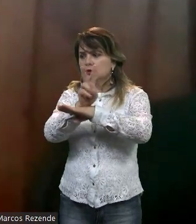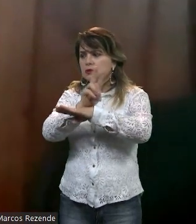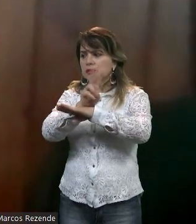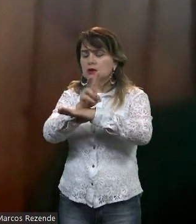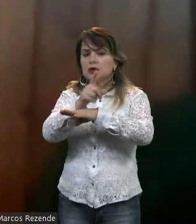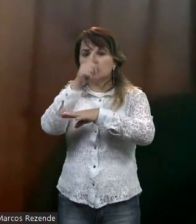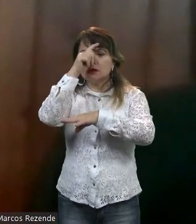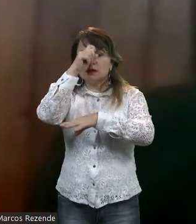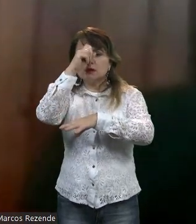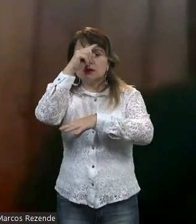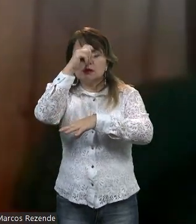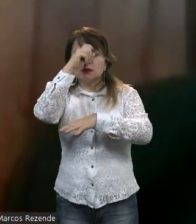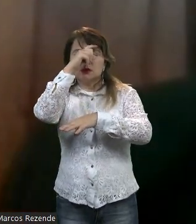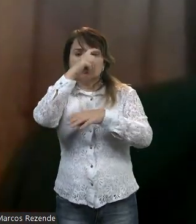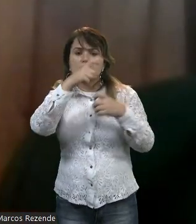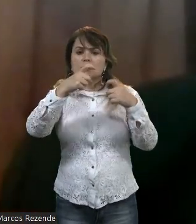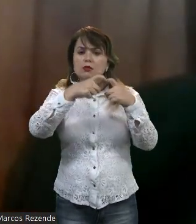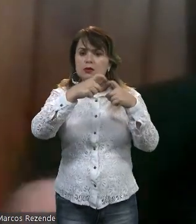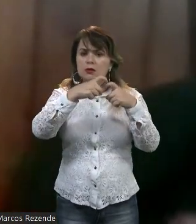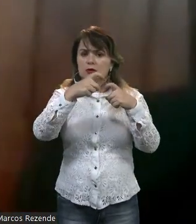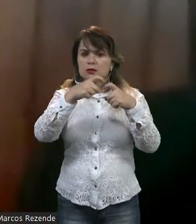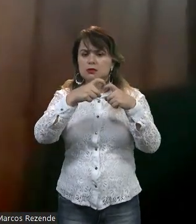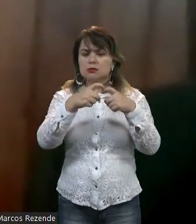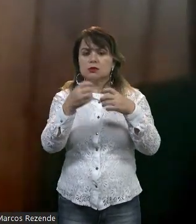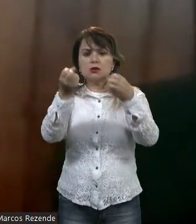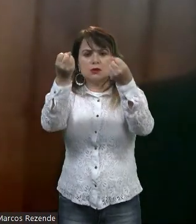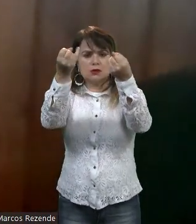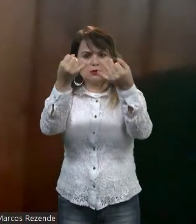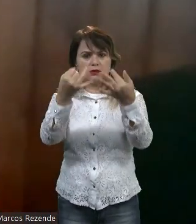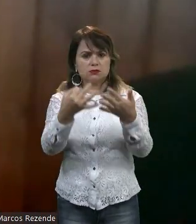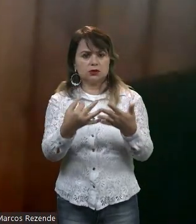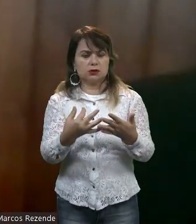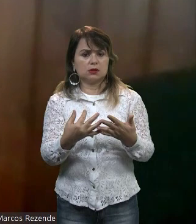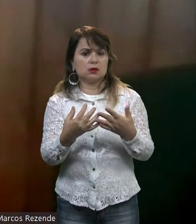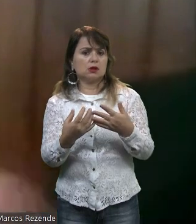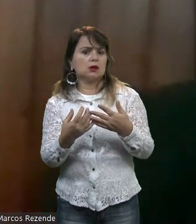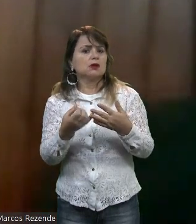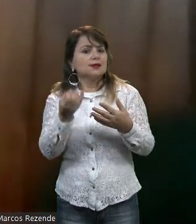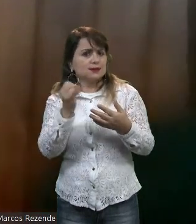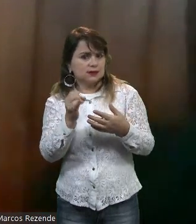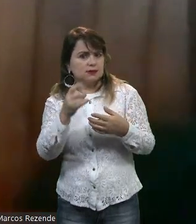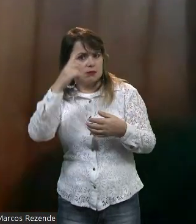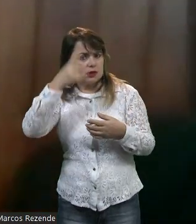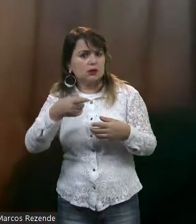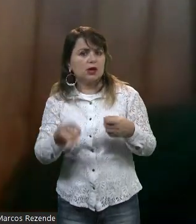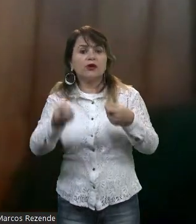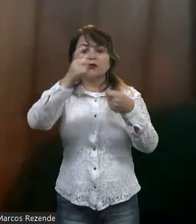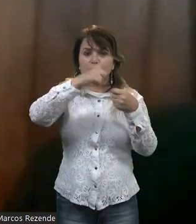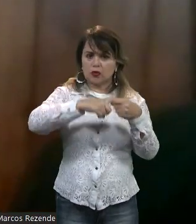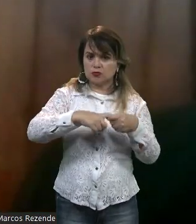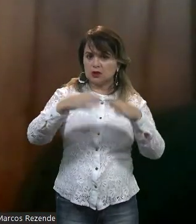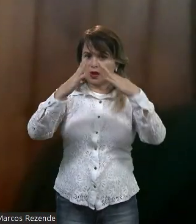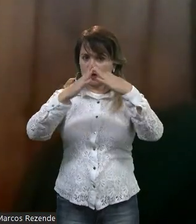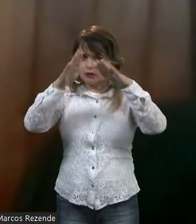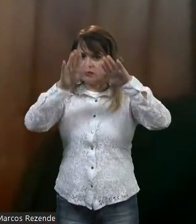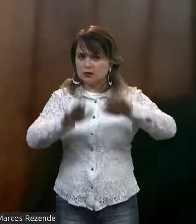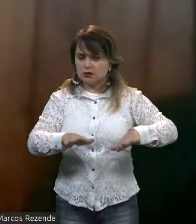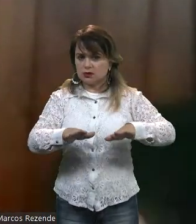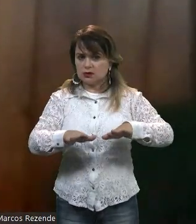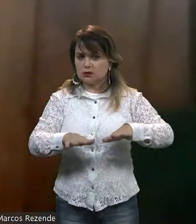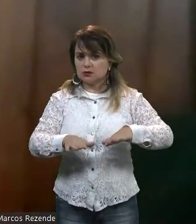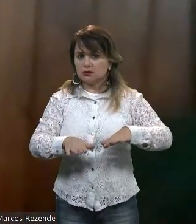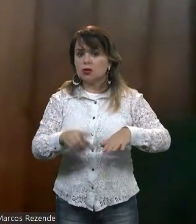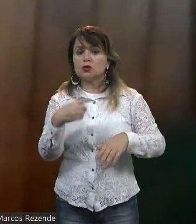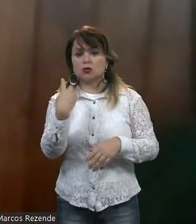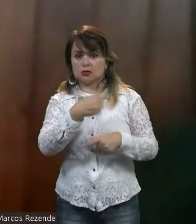que os médicos indiquem a necessidade do retorno à quarentena, nós vamos ter que retornar à quarentena. E